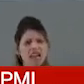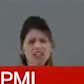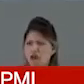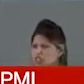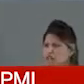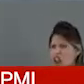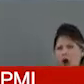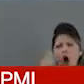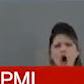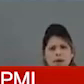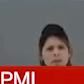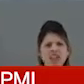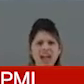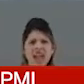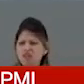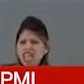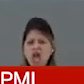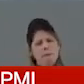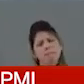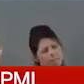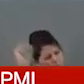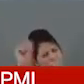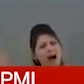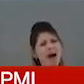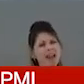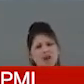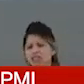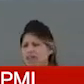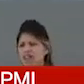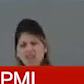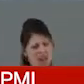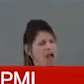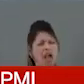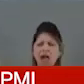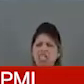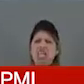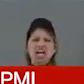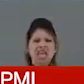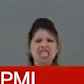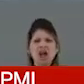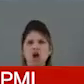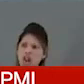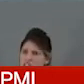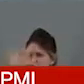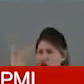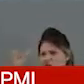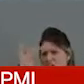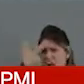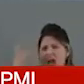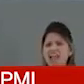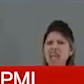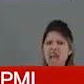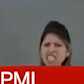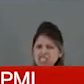senhores e senhoras aqui como terroristas? Peraí, que narrativa mais fajuta! Isso só cola na cabeça da esquerda, de